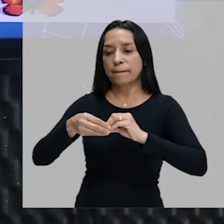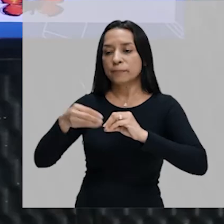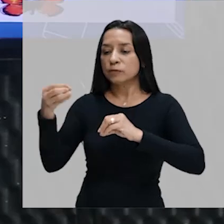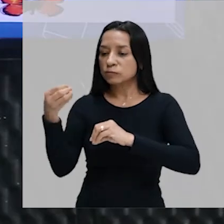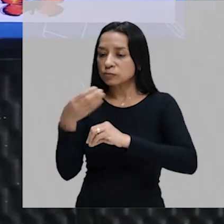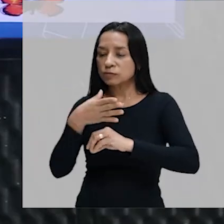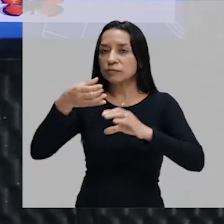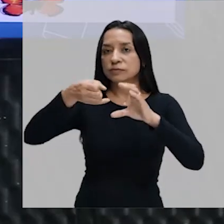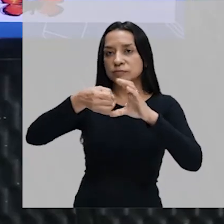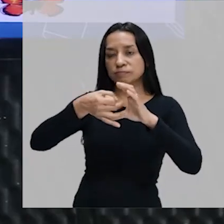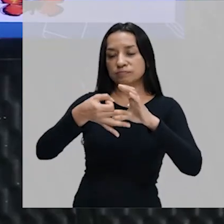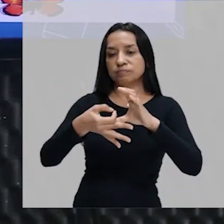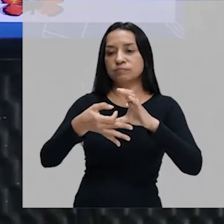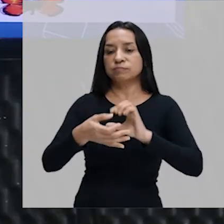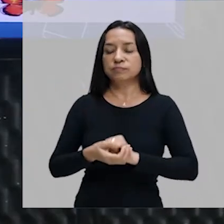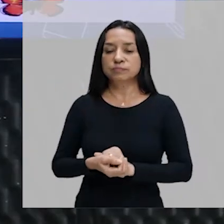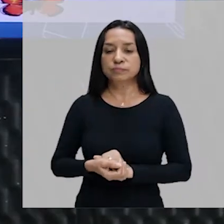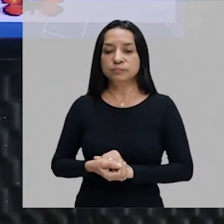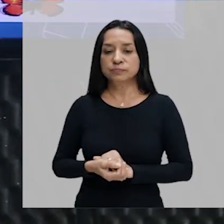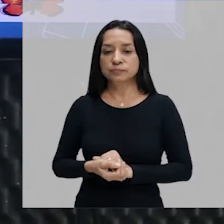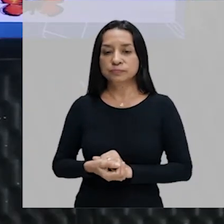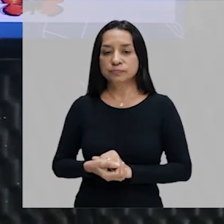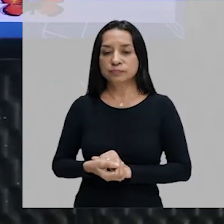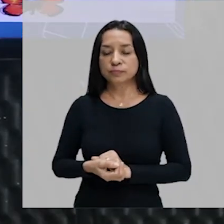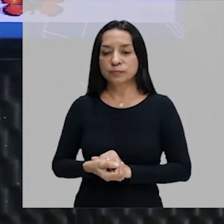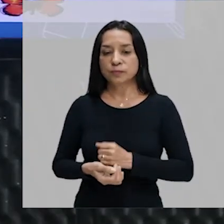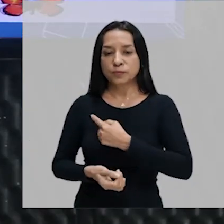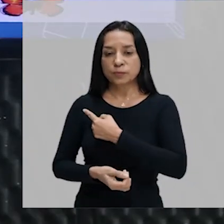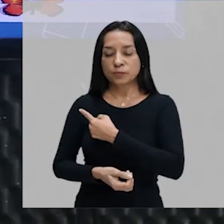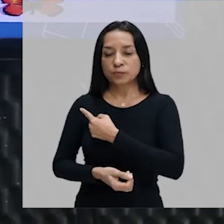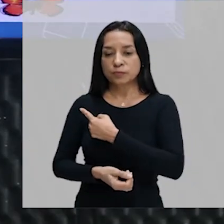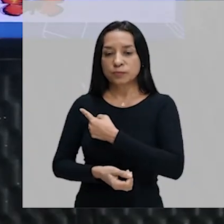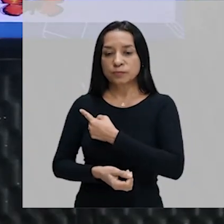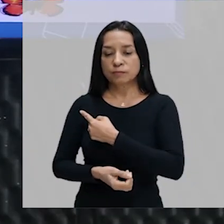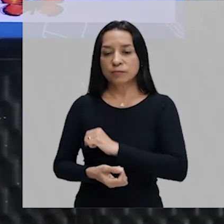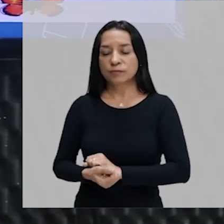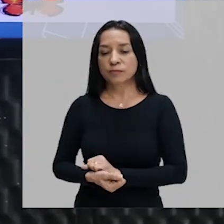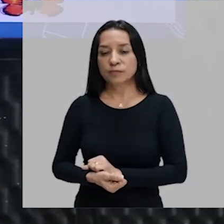novas características. Então, as mutações, as